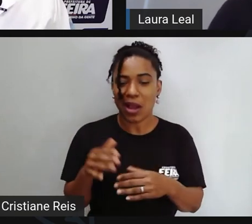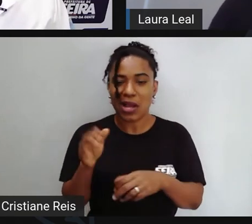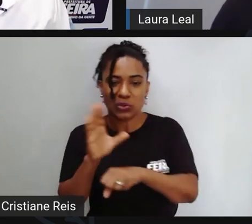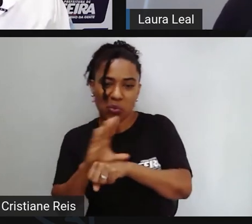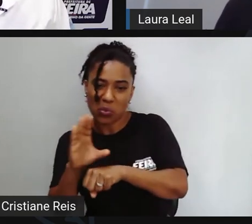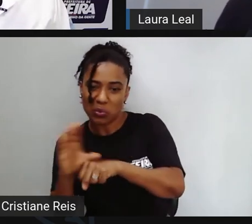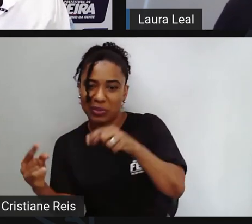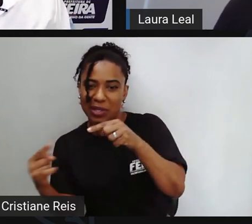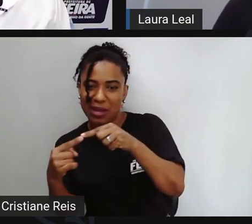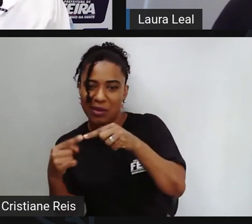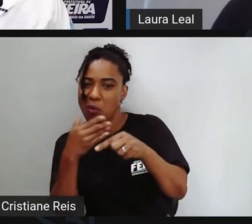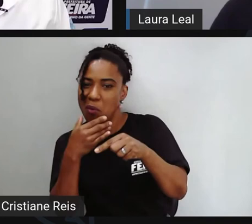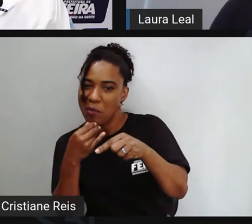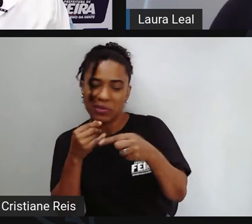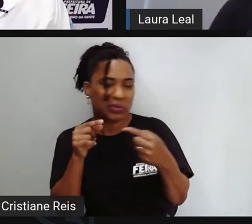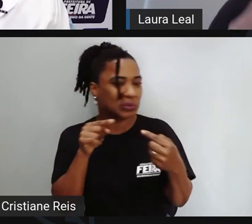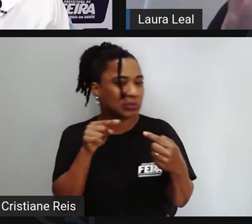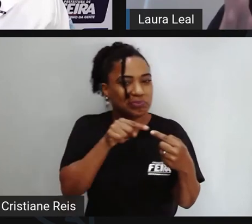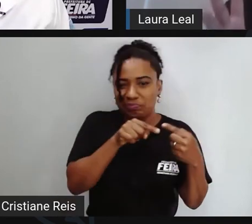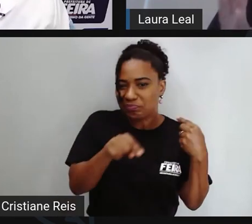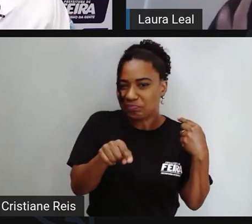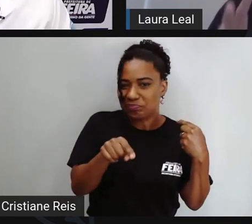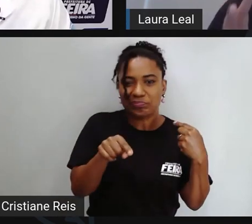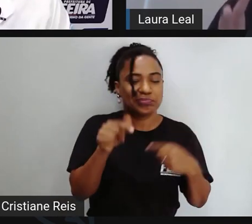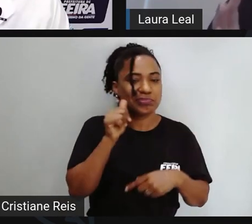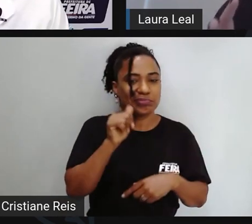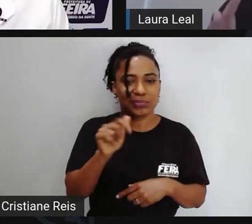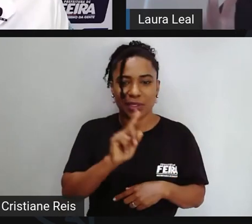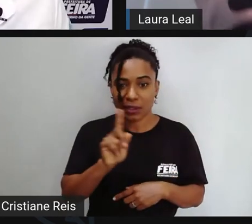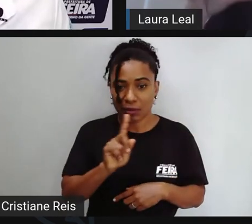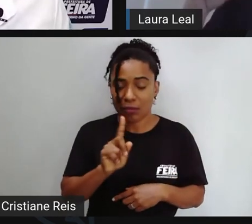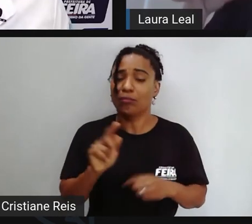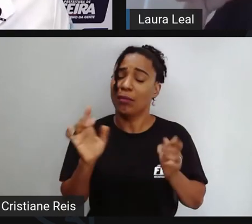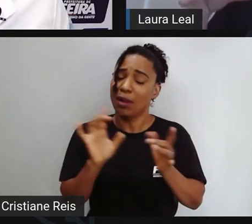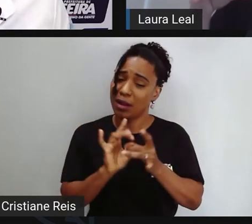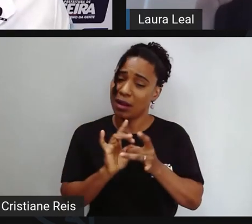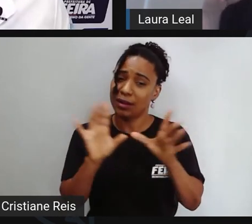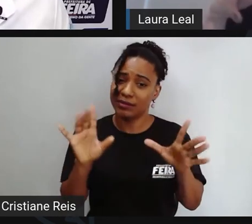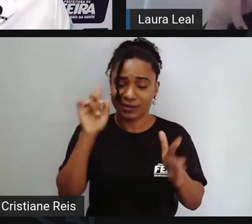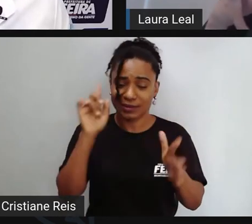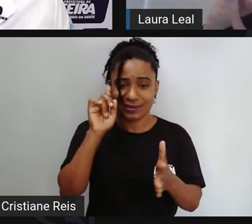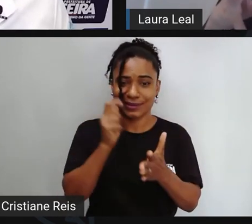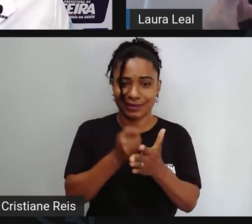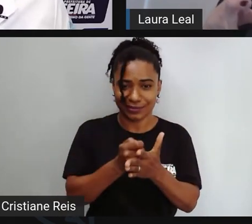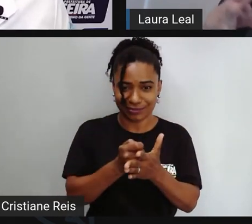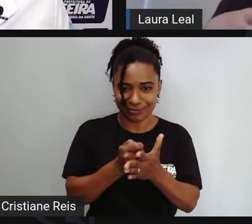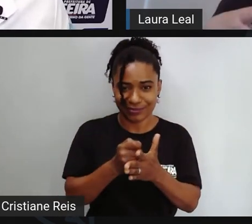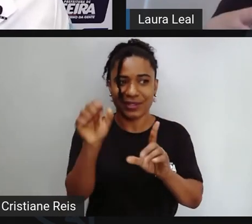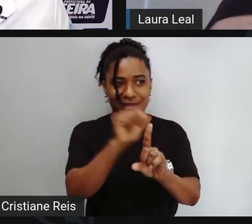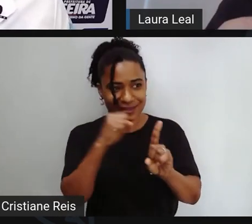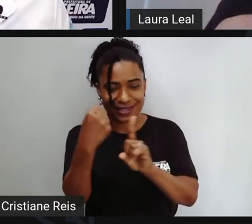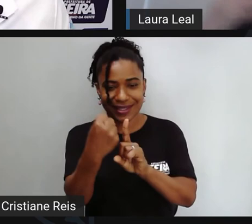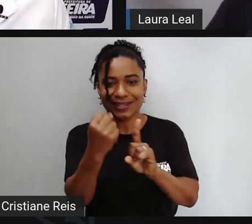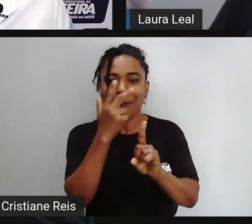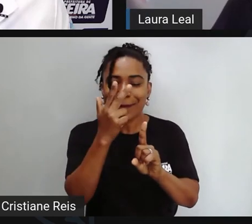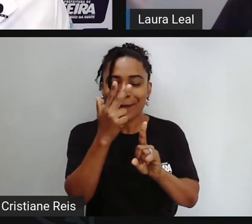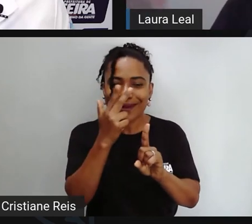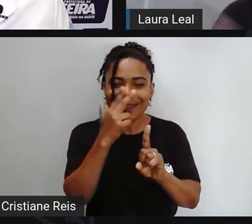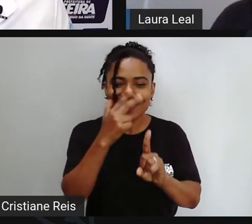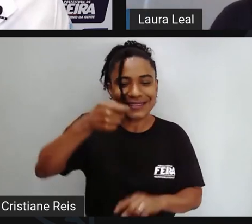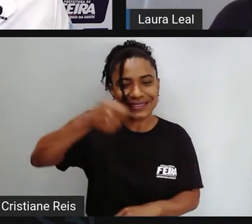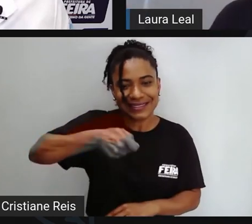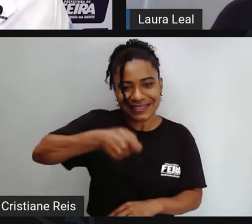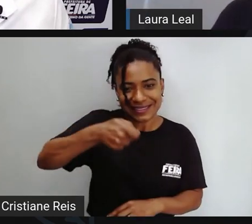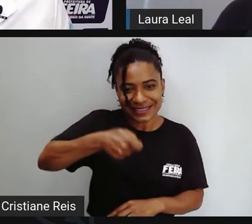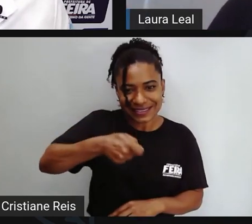menina. Vocês podem o que vocês quiserem. Então, acho que o que vocês têm que prestar atenção é isso, é na sociedade tentando manter vocês numa caixa, que nem sempre é a